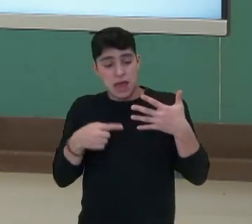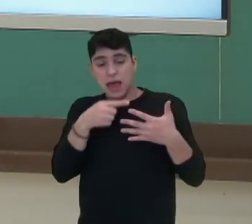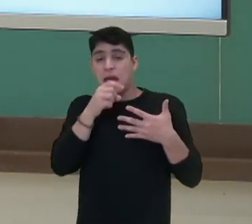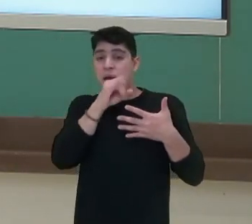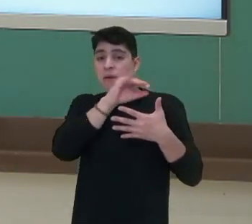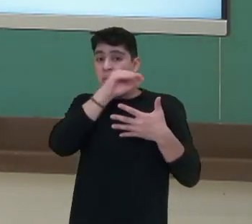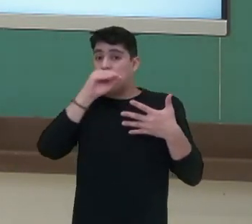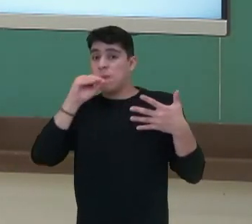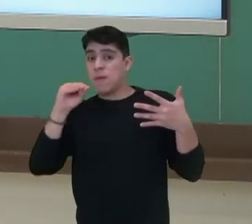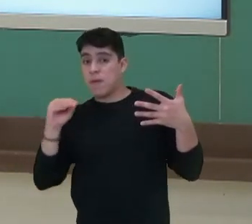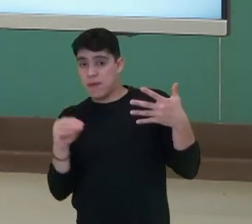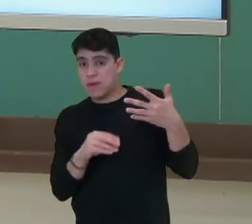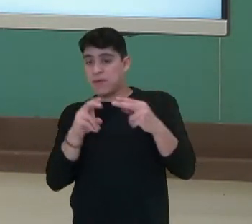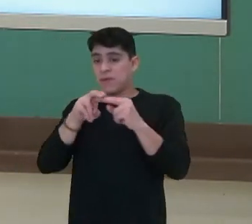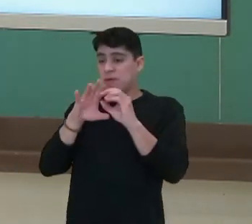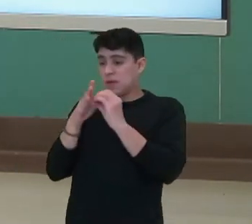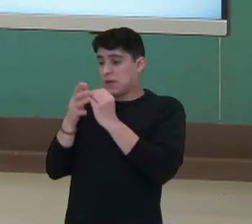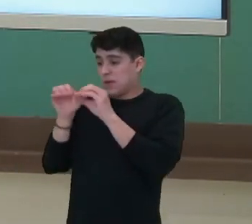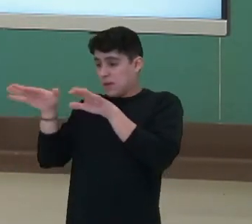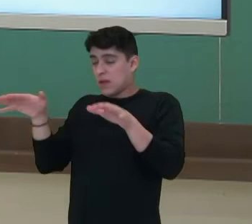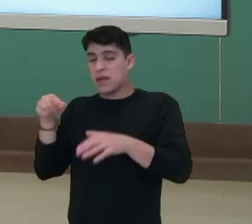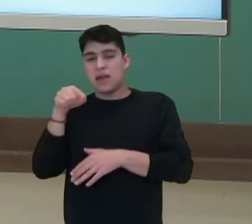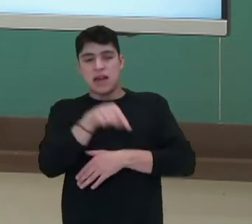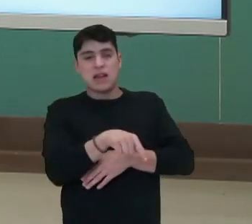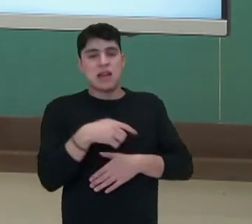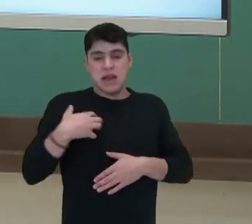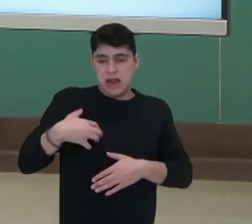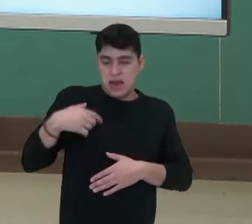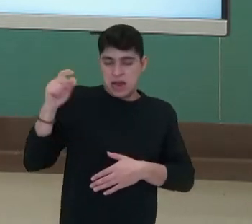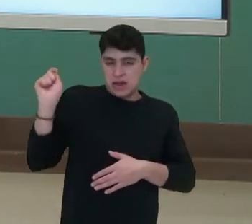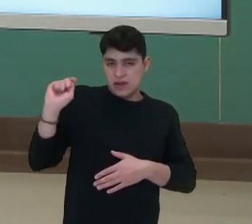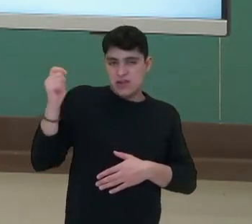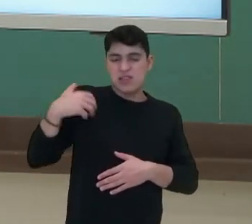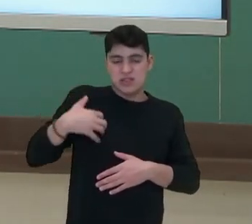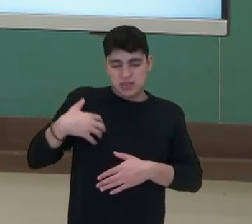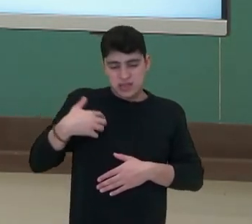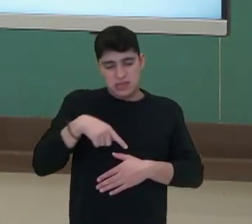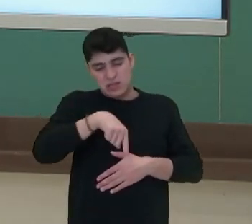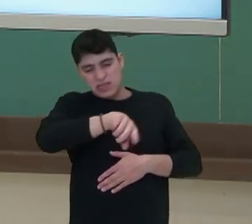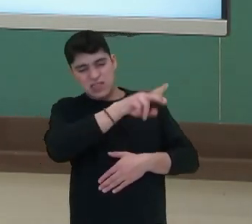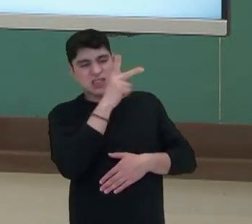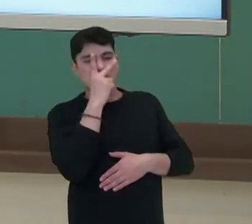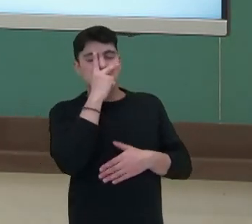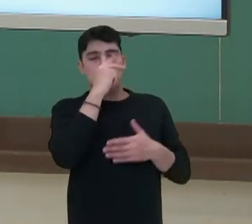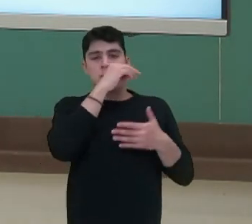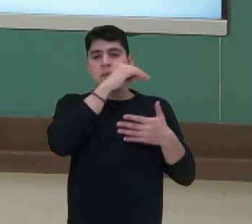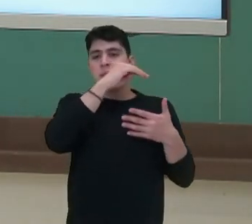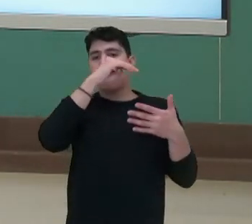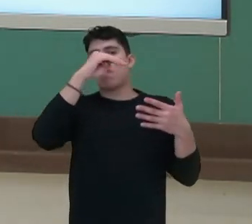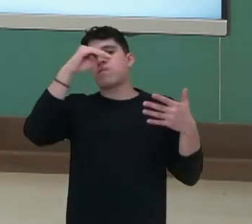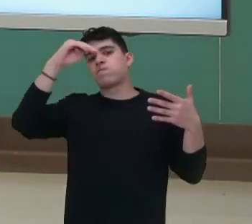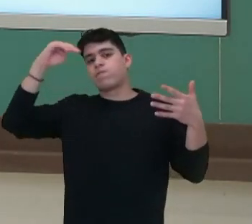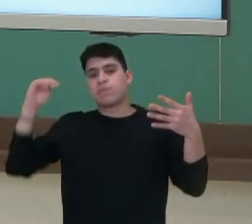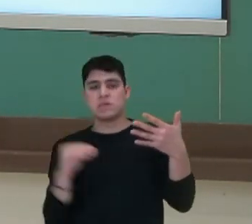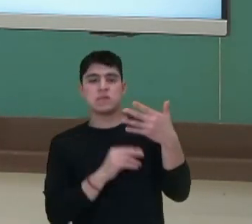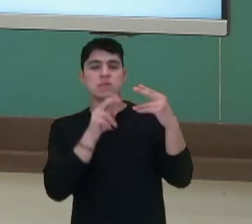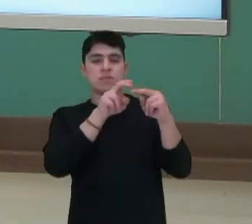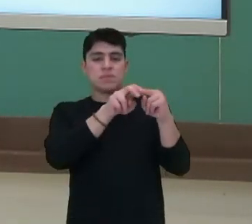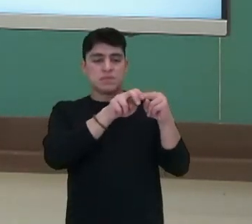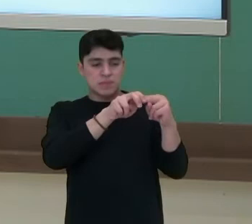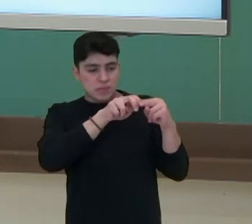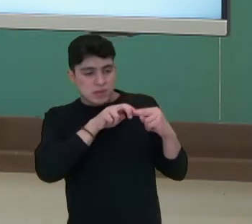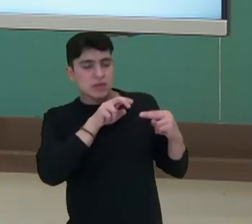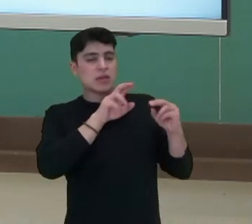a Argentina, né? A Argentina vem perdendo muito a sua questão de desenvolvimento humano lá, devido a